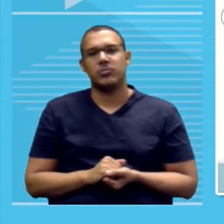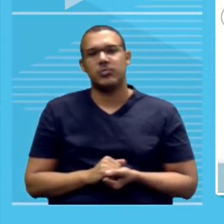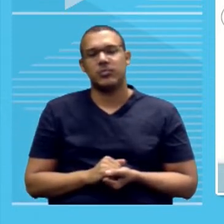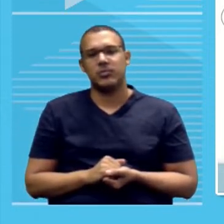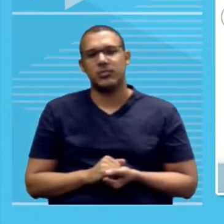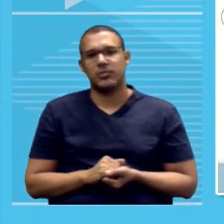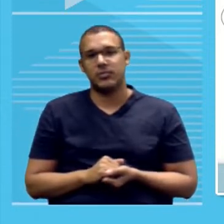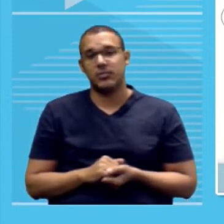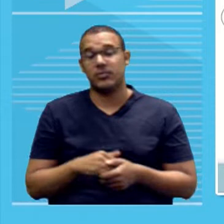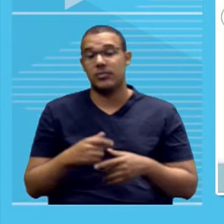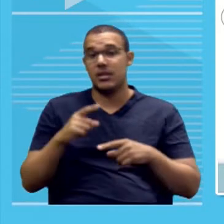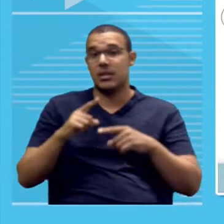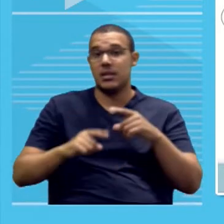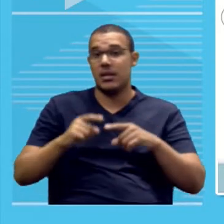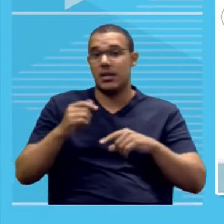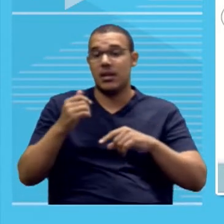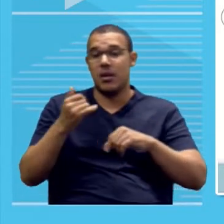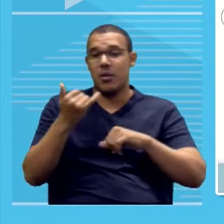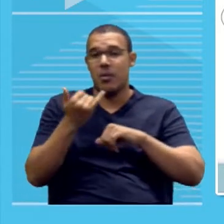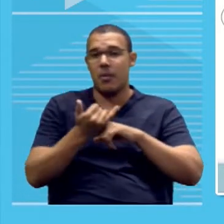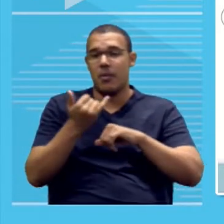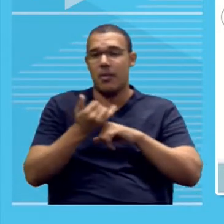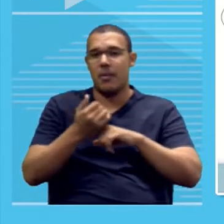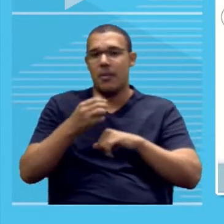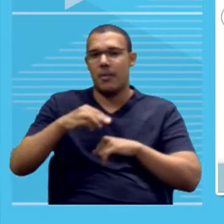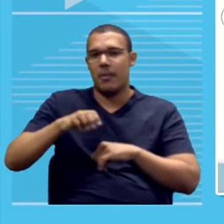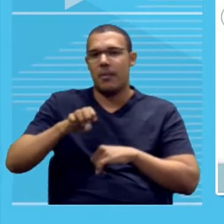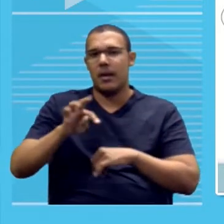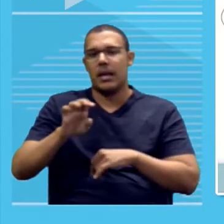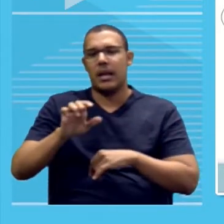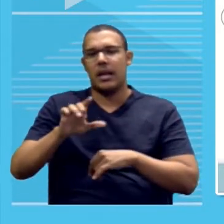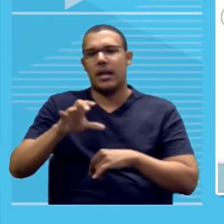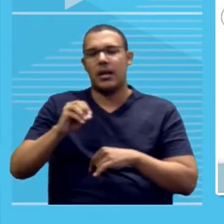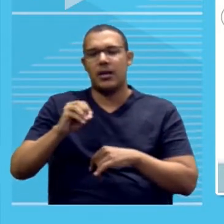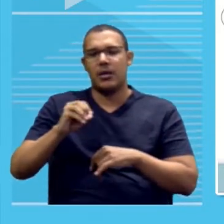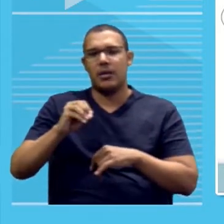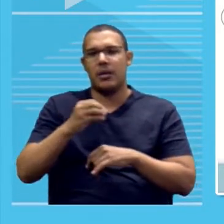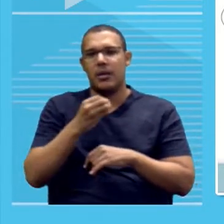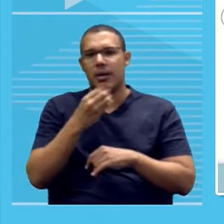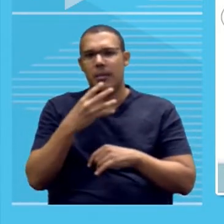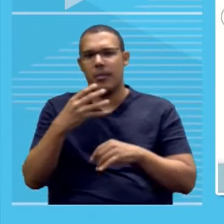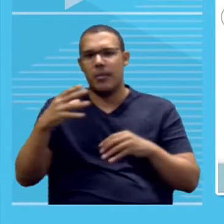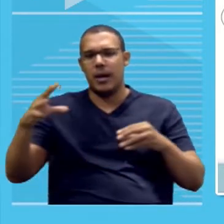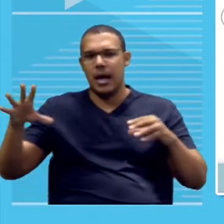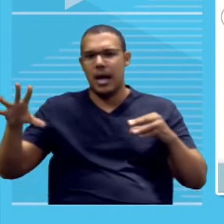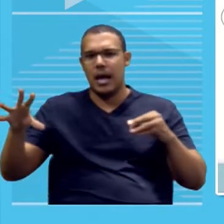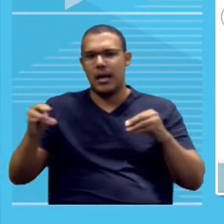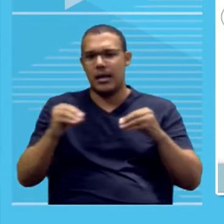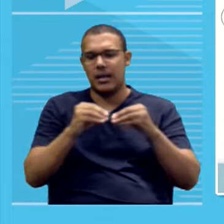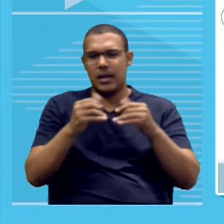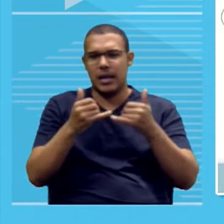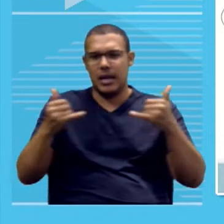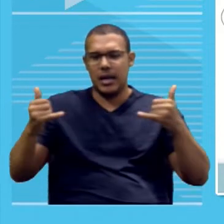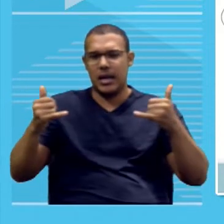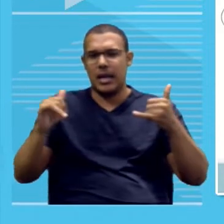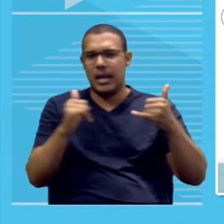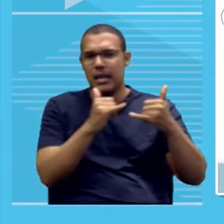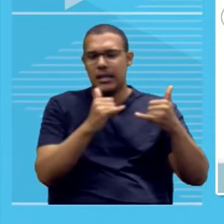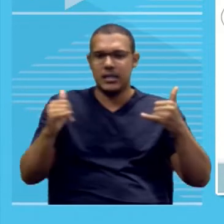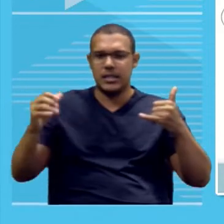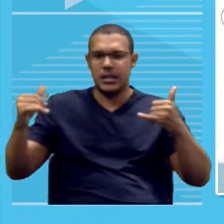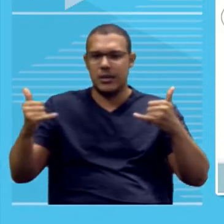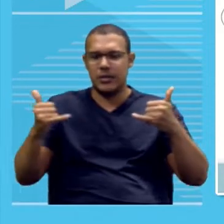Esse material metálico é um material que serve como um bom condutor de eletricidade,